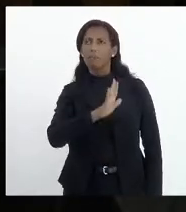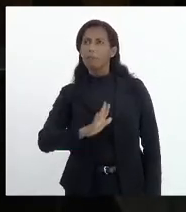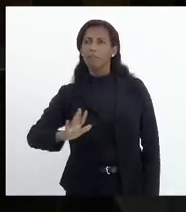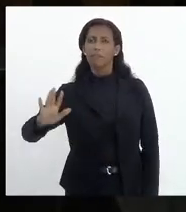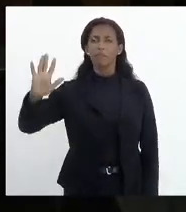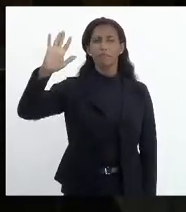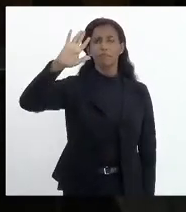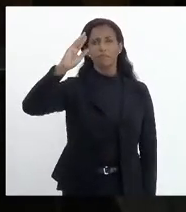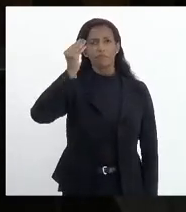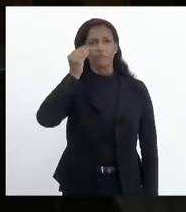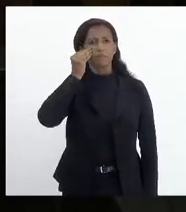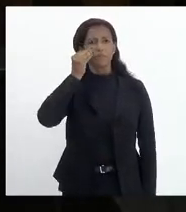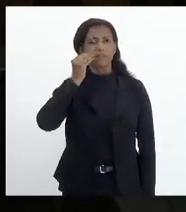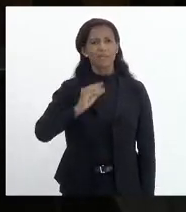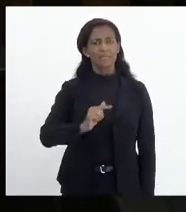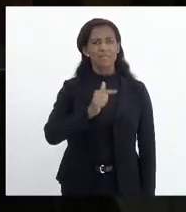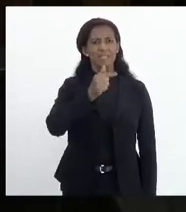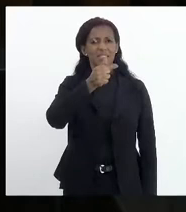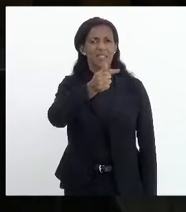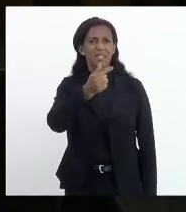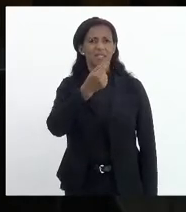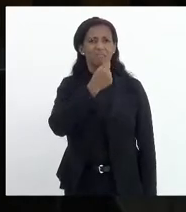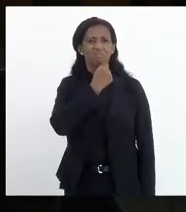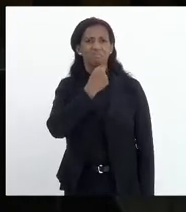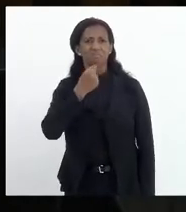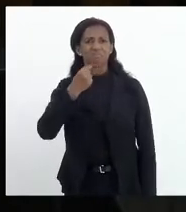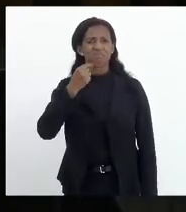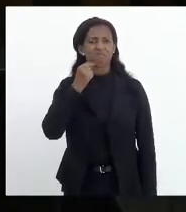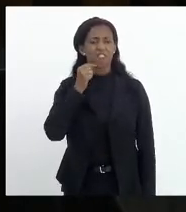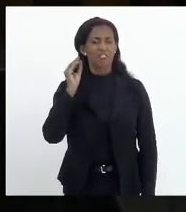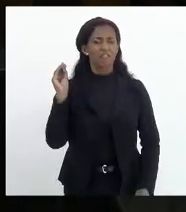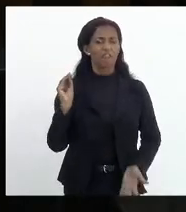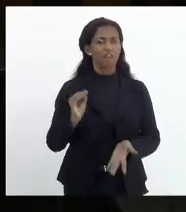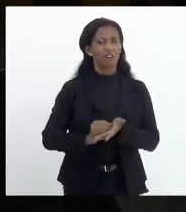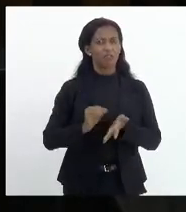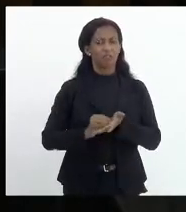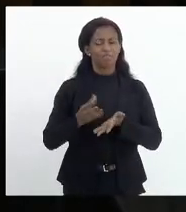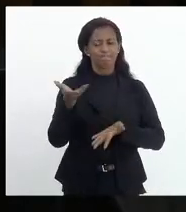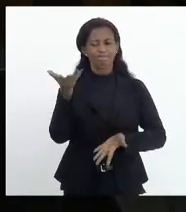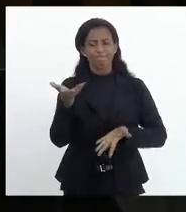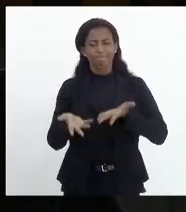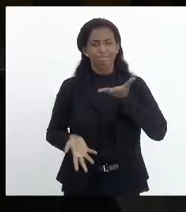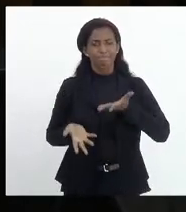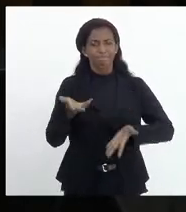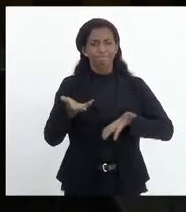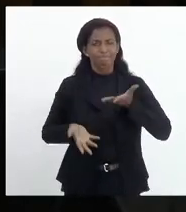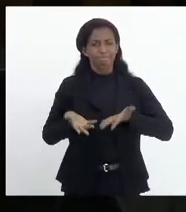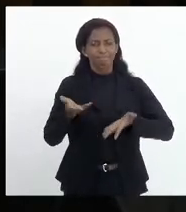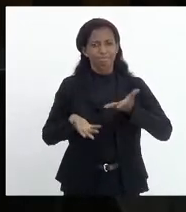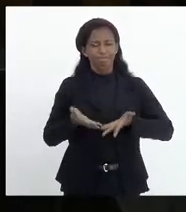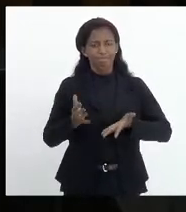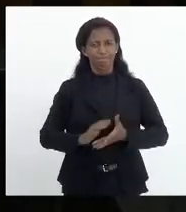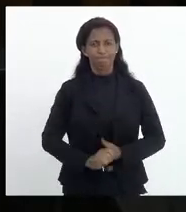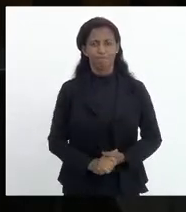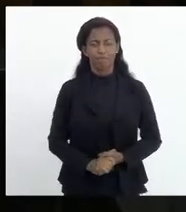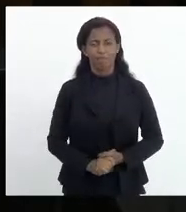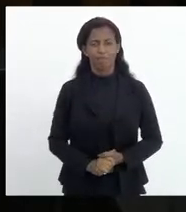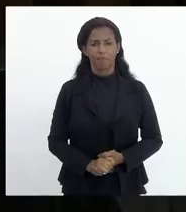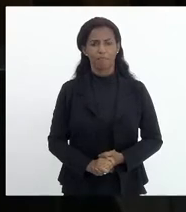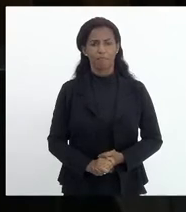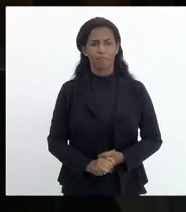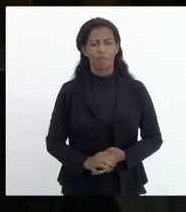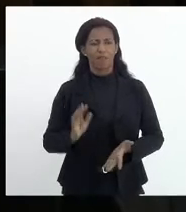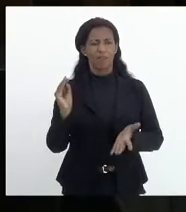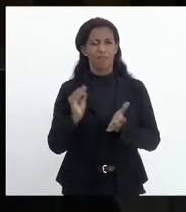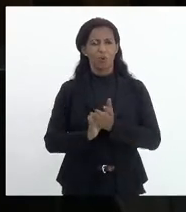Setembro foi um festival de desequilíbrio deixe tempero e